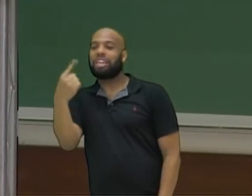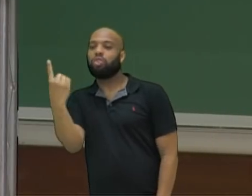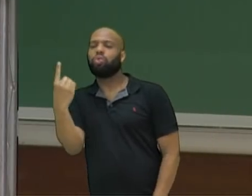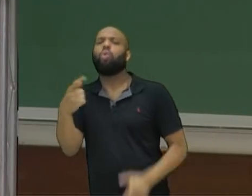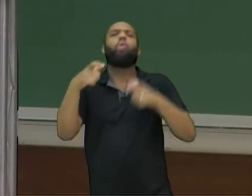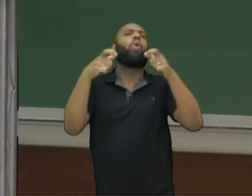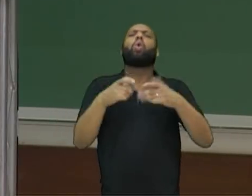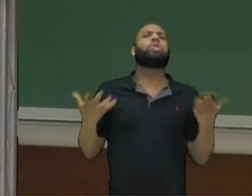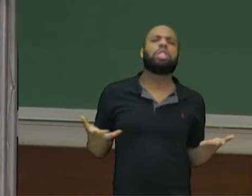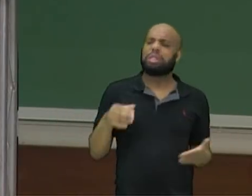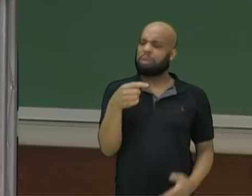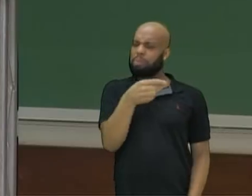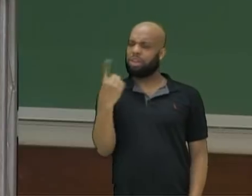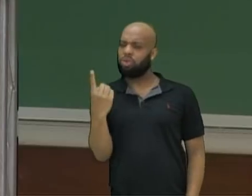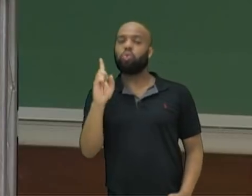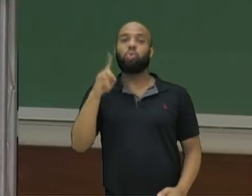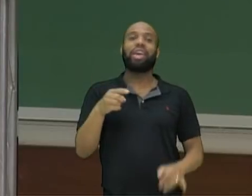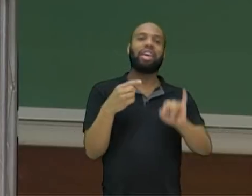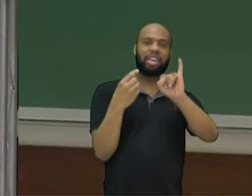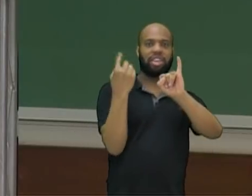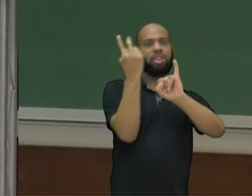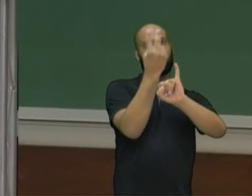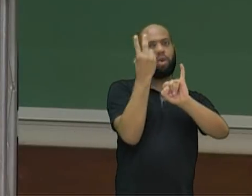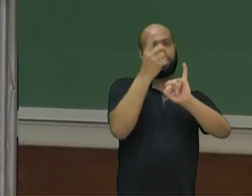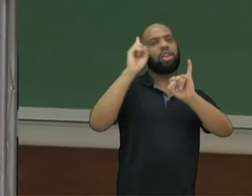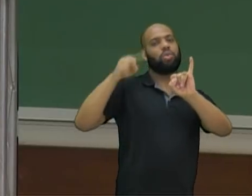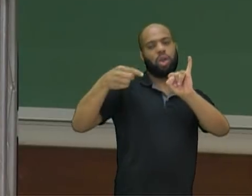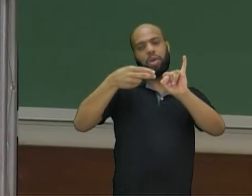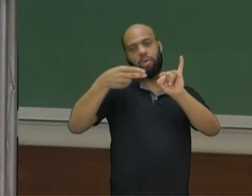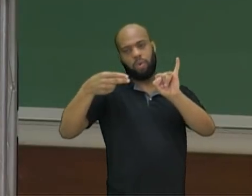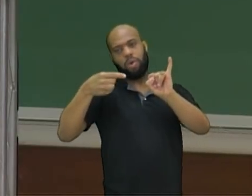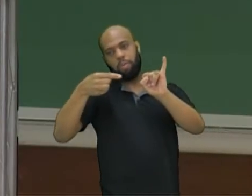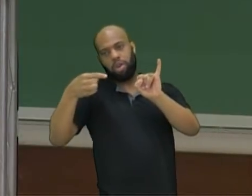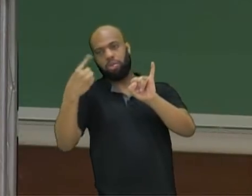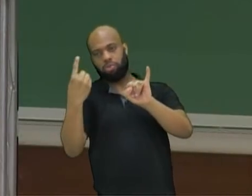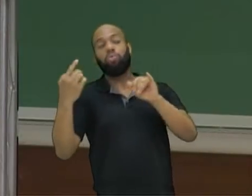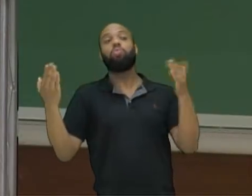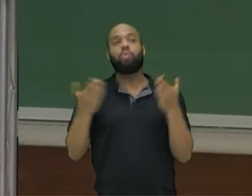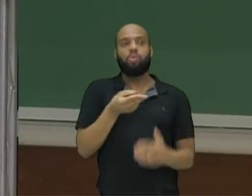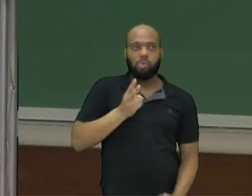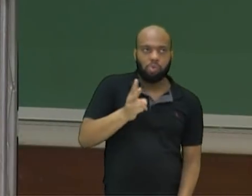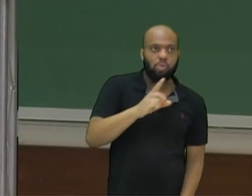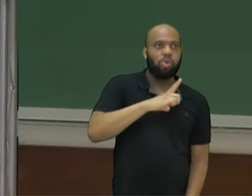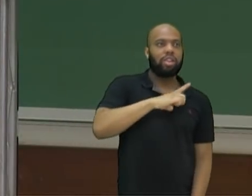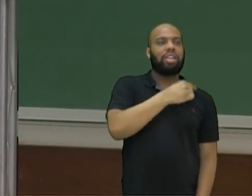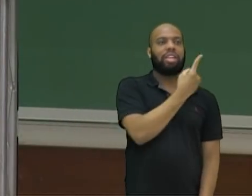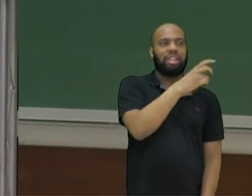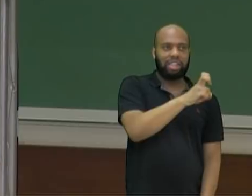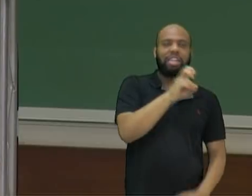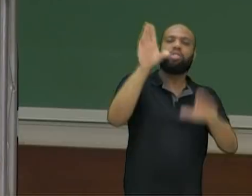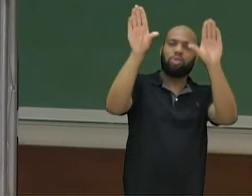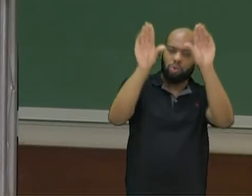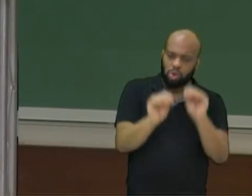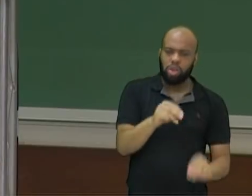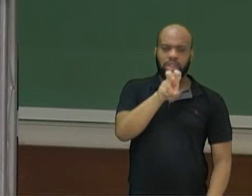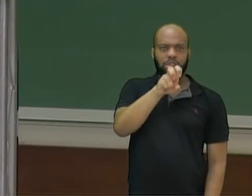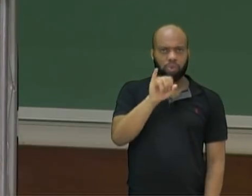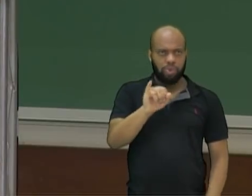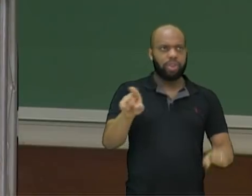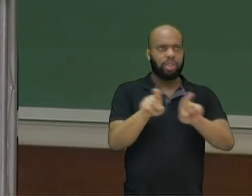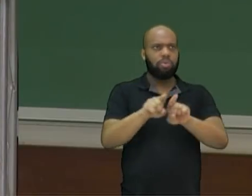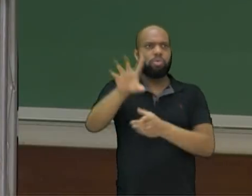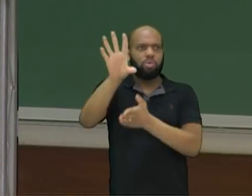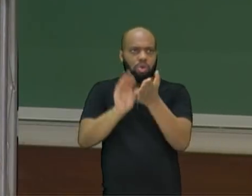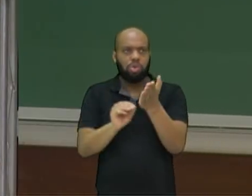da onde? Do valor de i ao quadrado. Então, continuando, 15, desço 5i, repito o